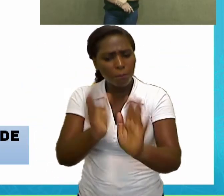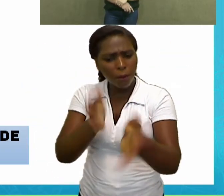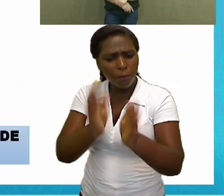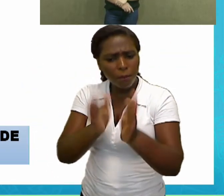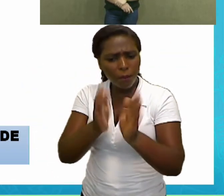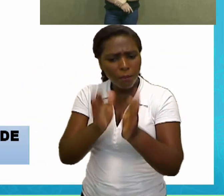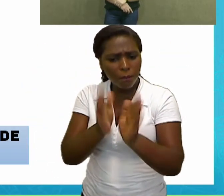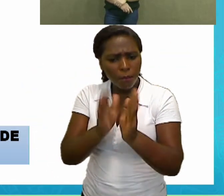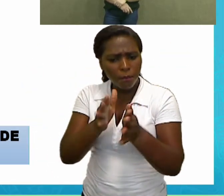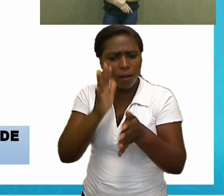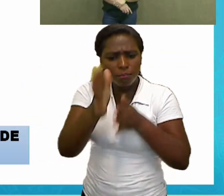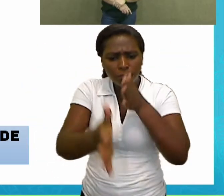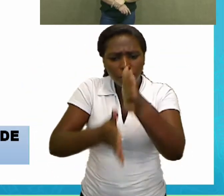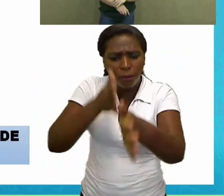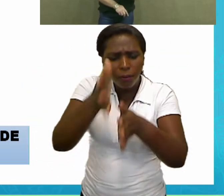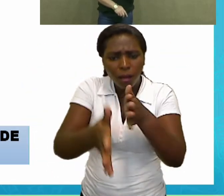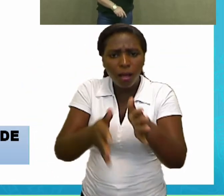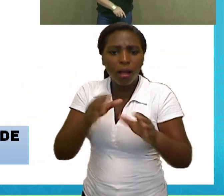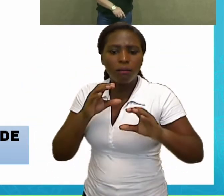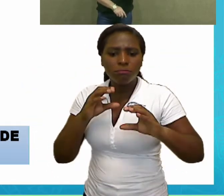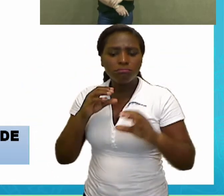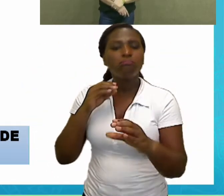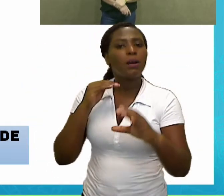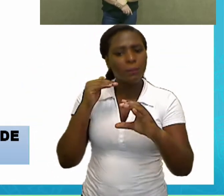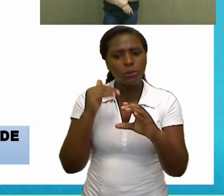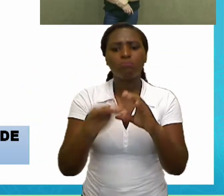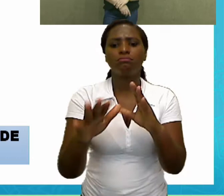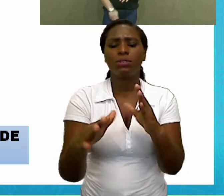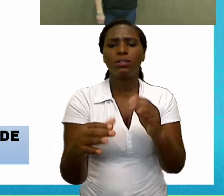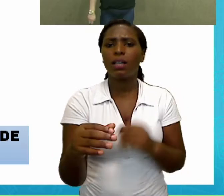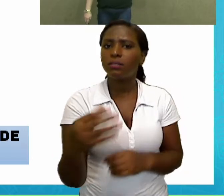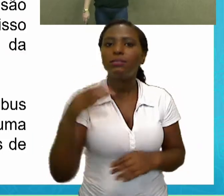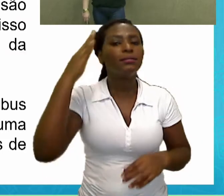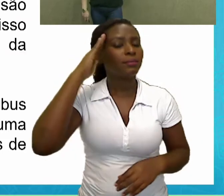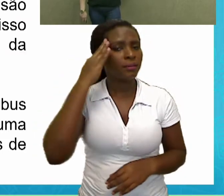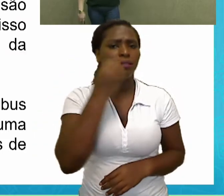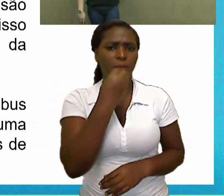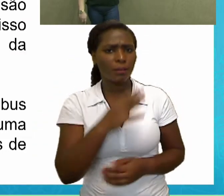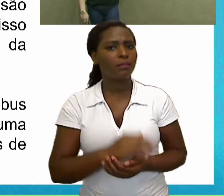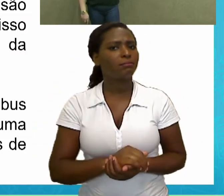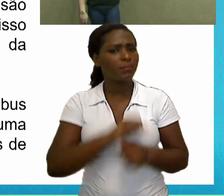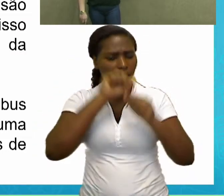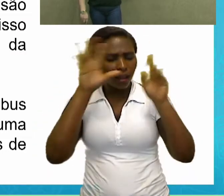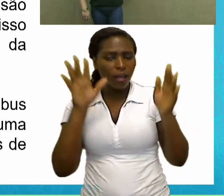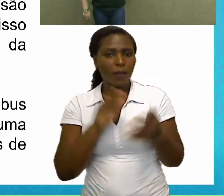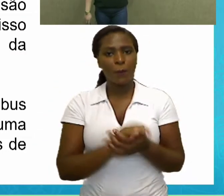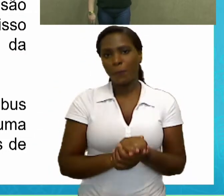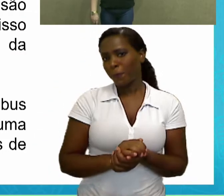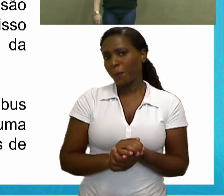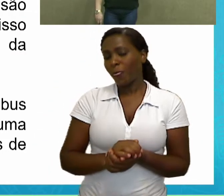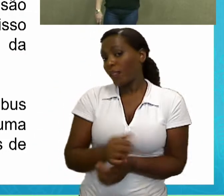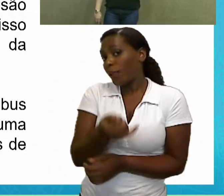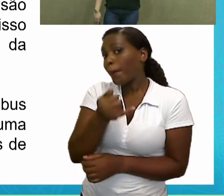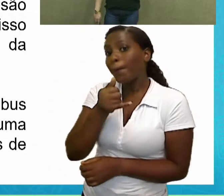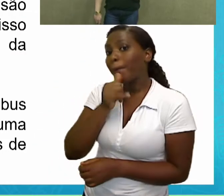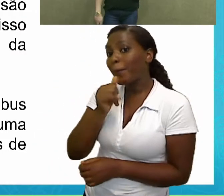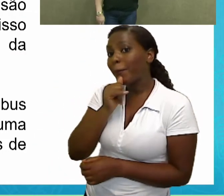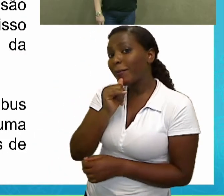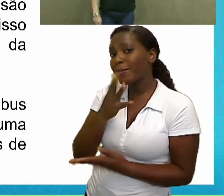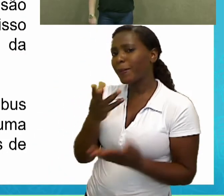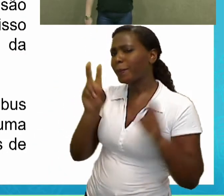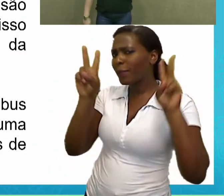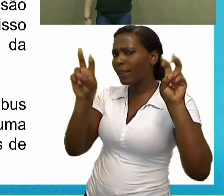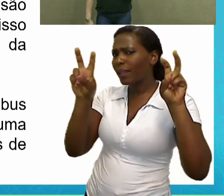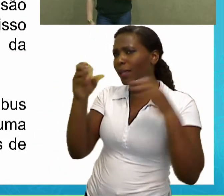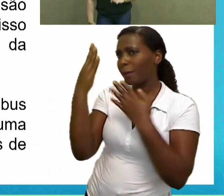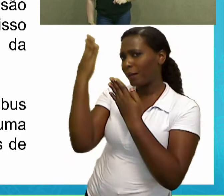a importância de estudar o português. Vamos ver. Leitura. A leitura é uma